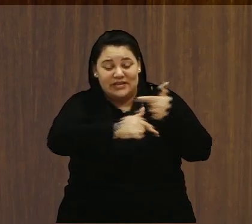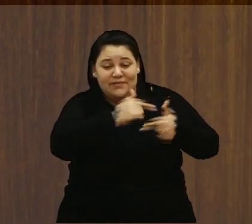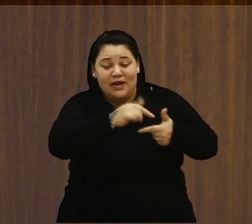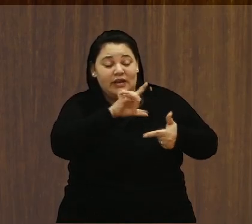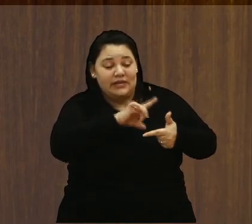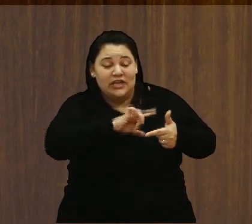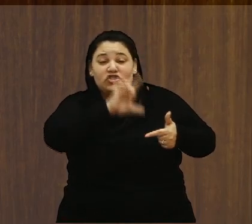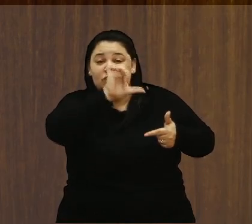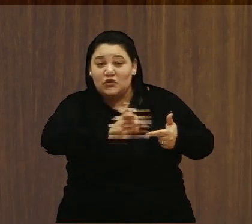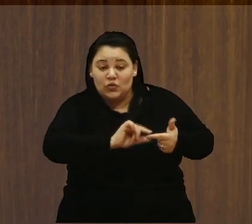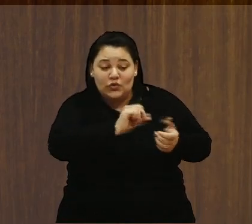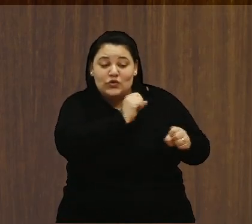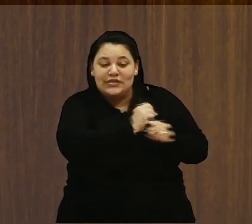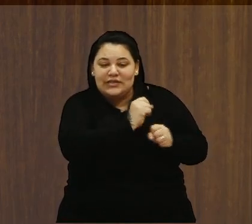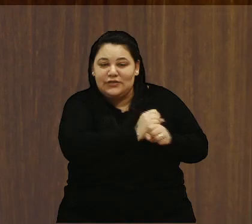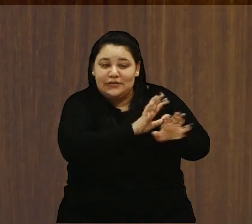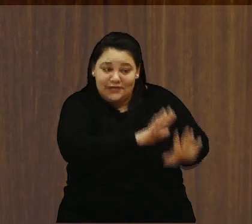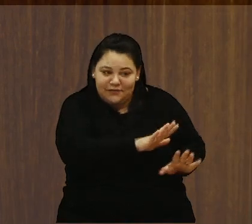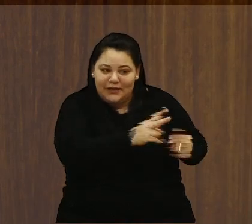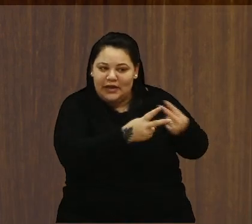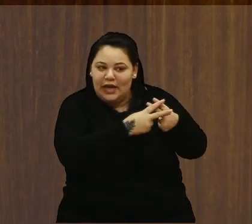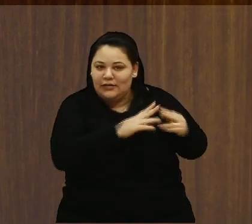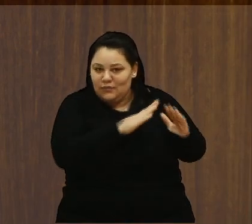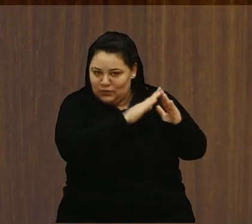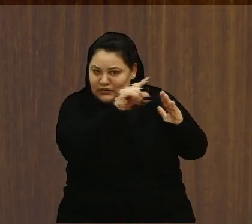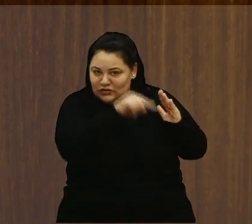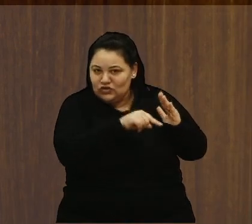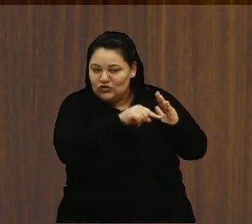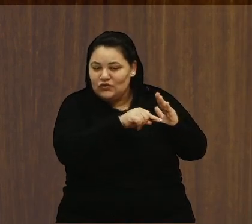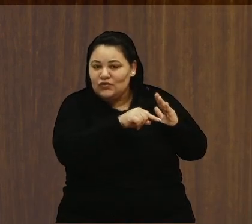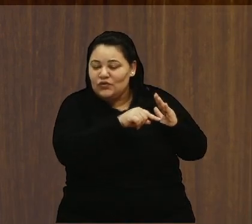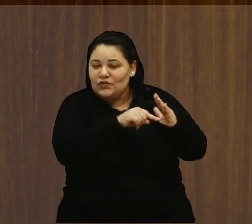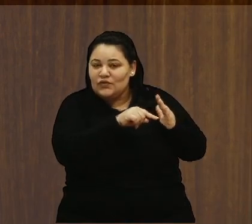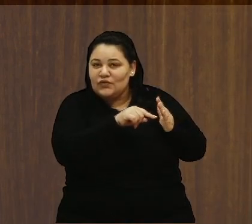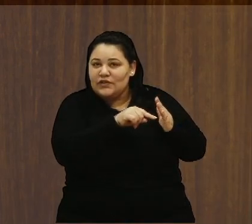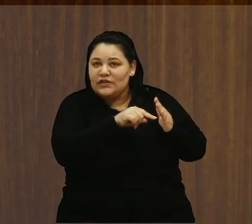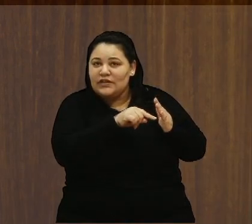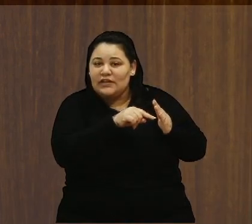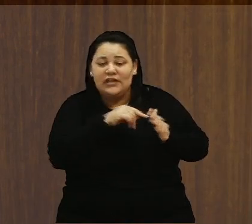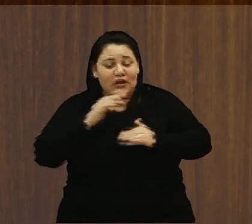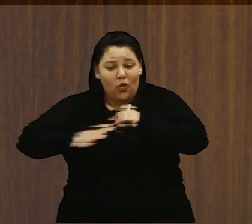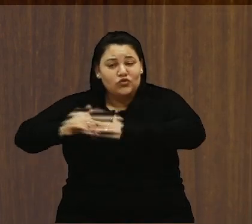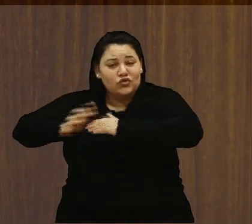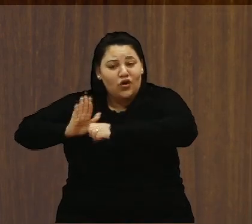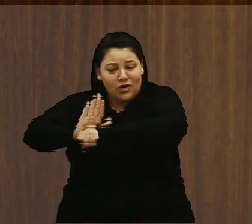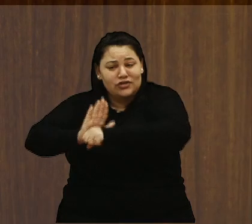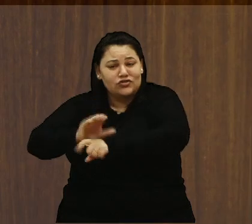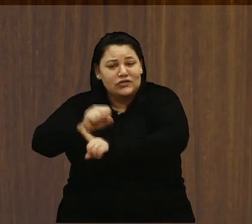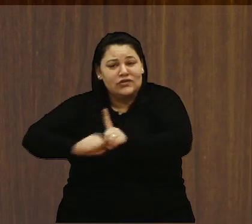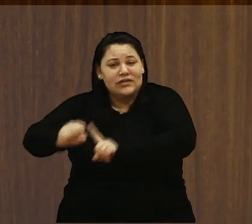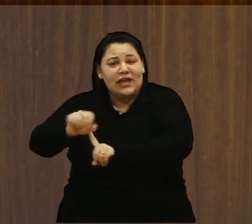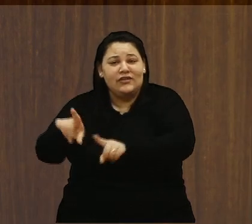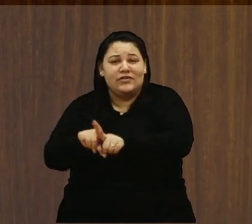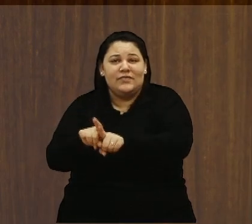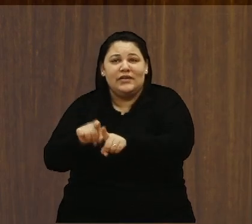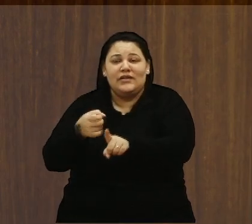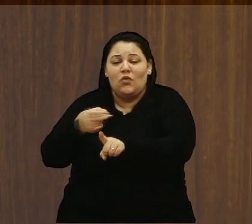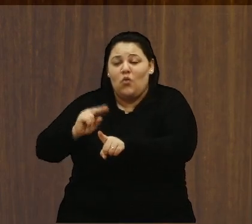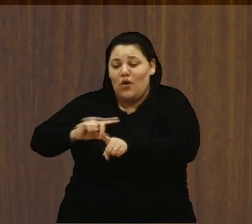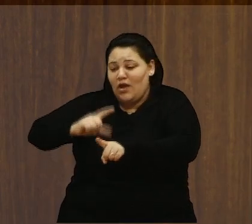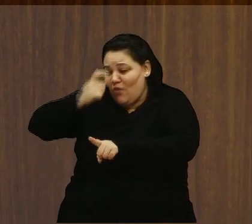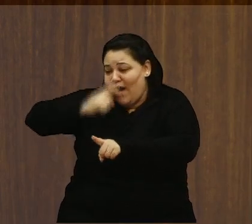remissão da pena em vários dias e constroem e fazem as coisas. Então, eu acho boa essa...